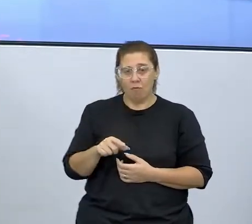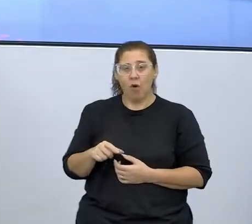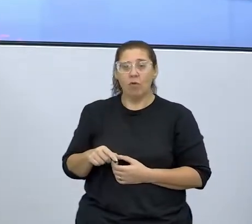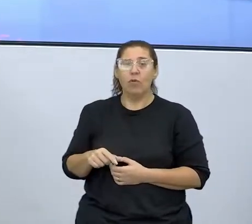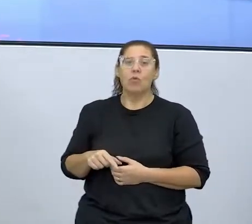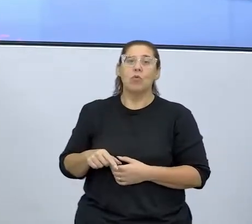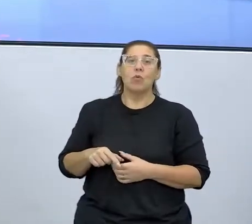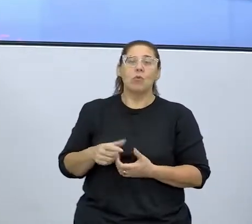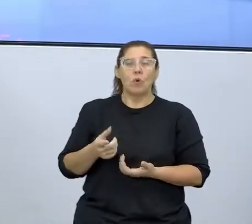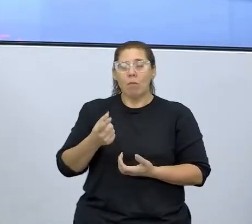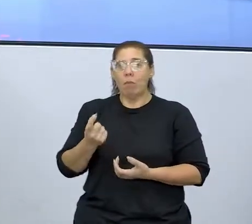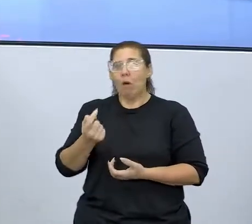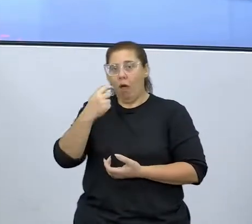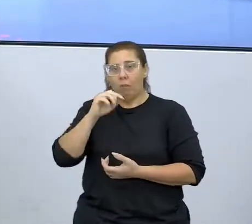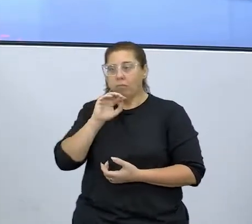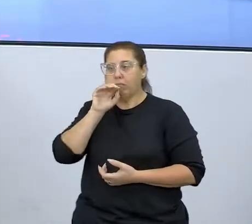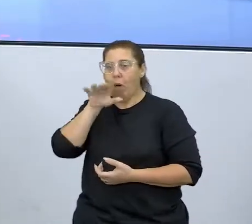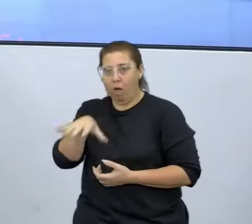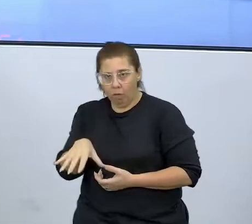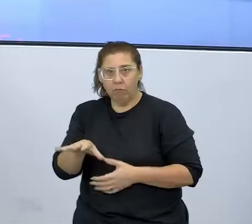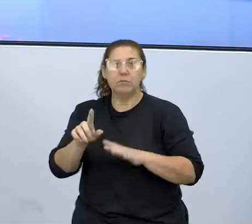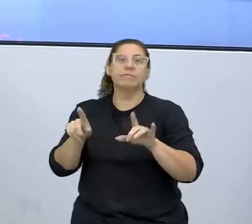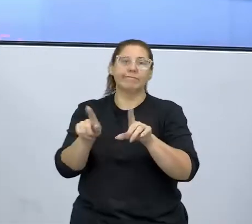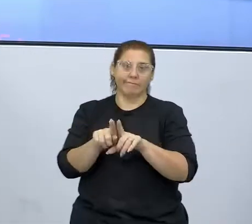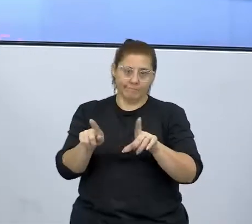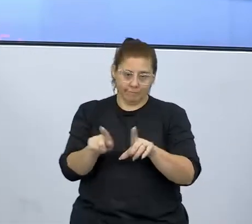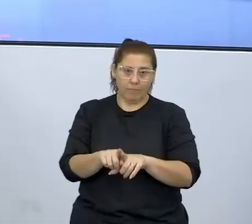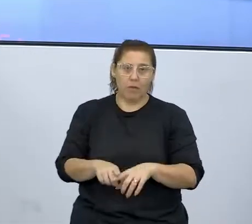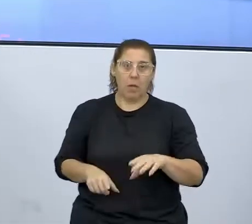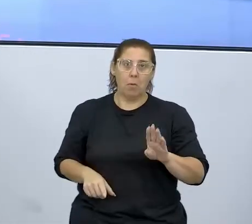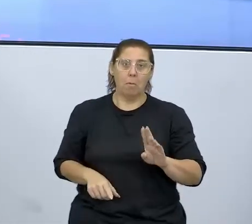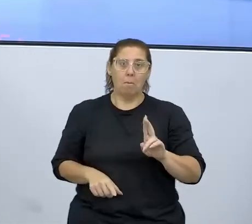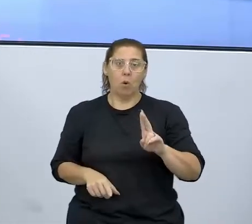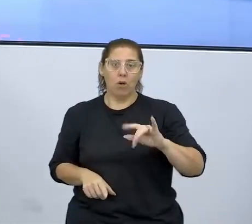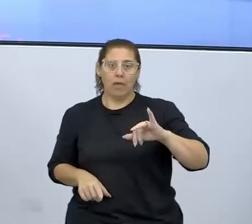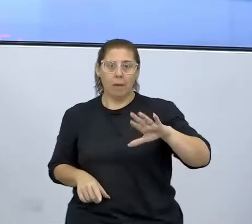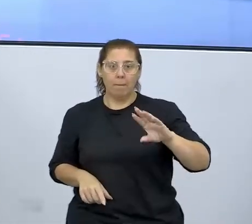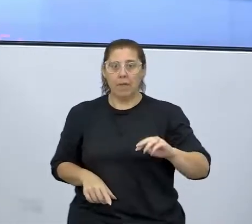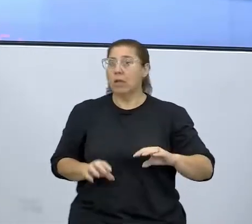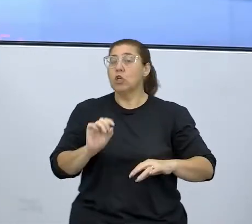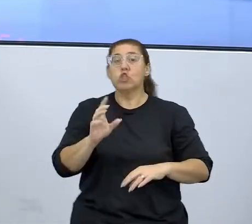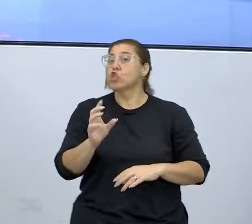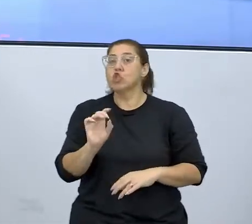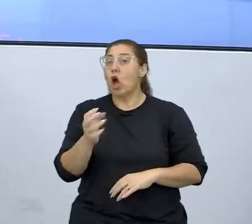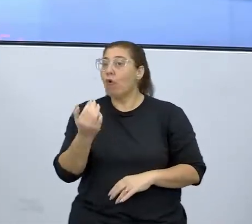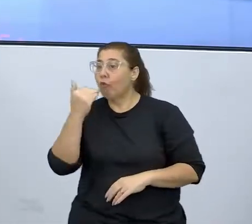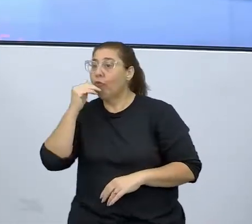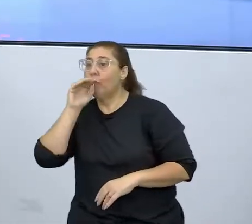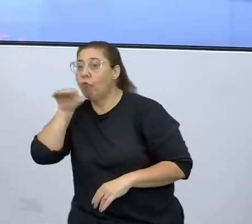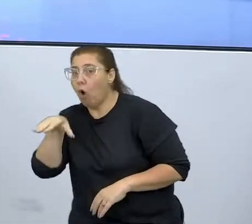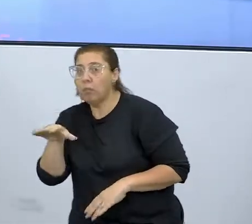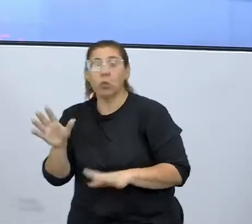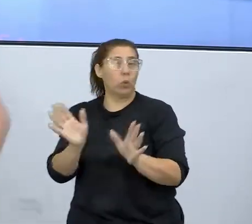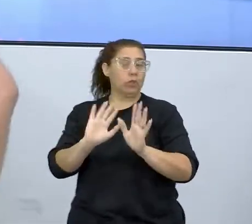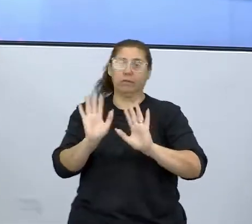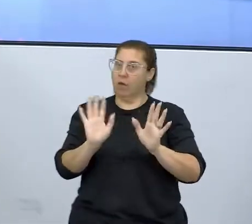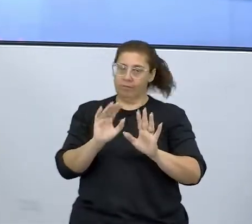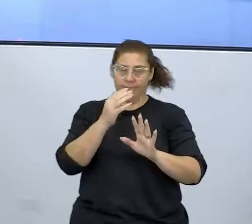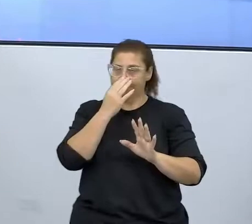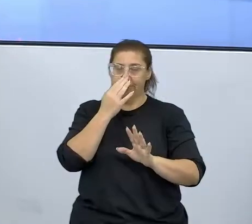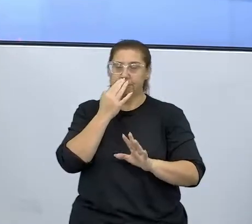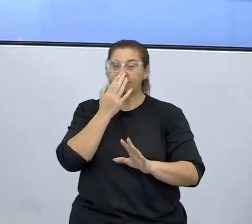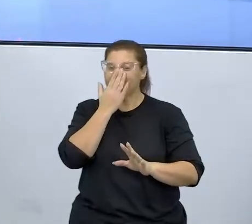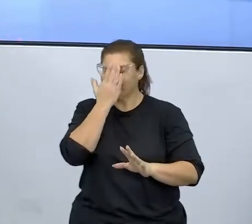resolver. É importante também que fique claro que a bulimia não está só vinculada ao vômito, a você